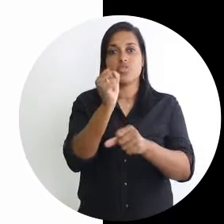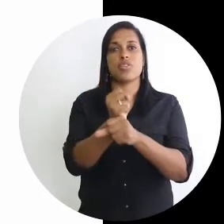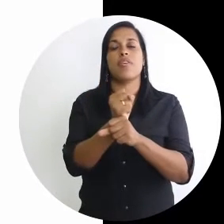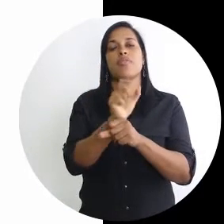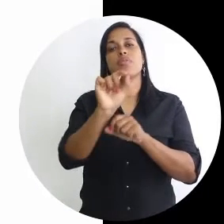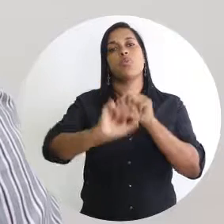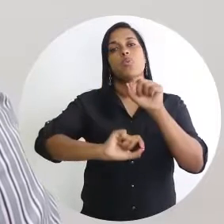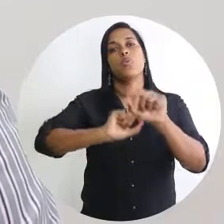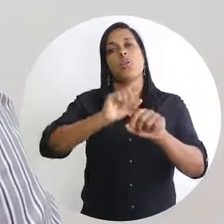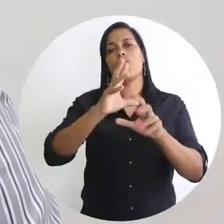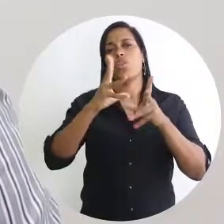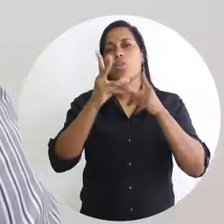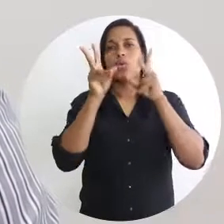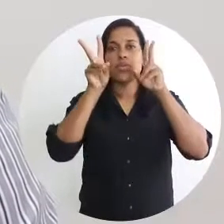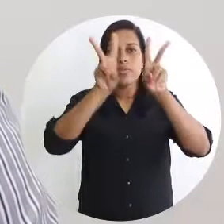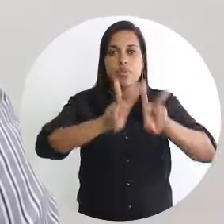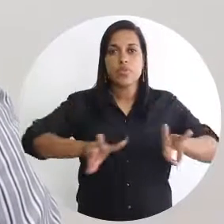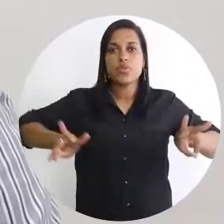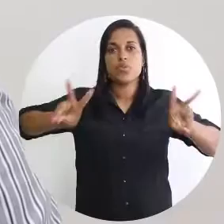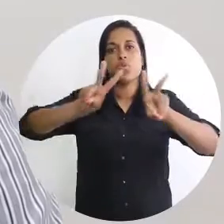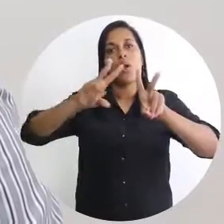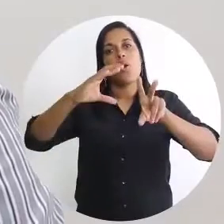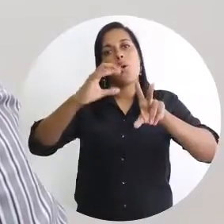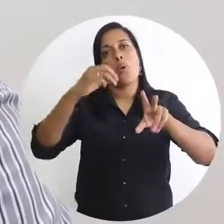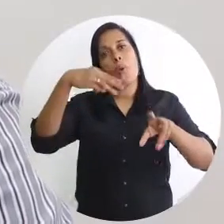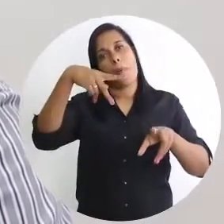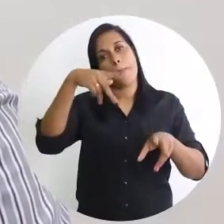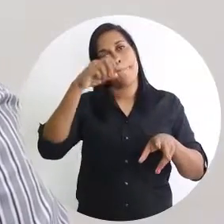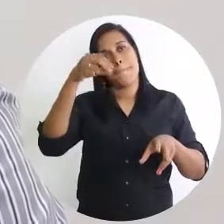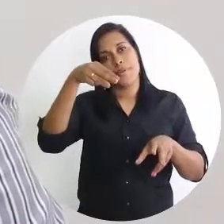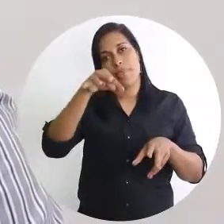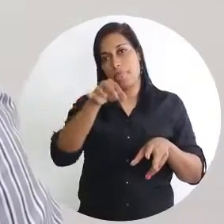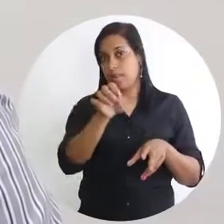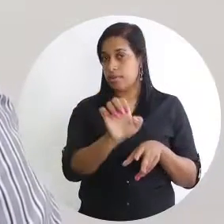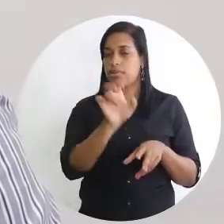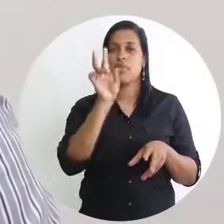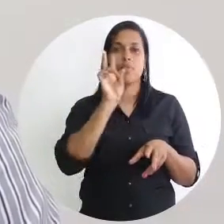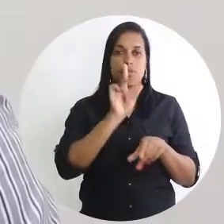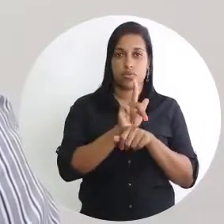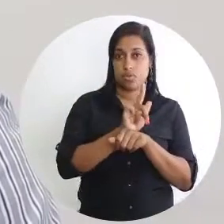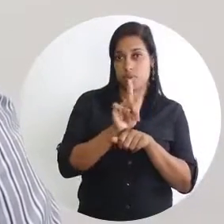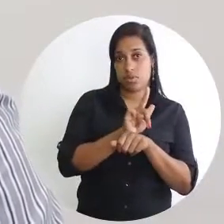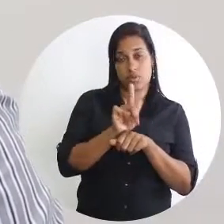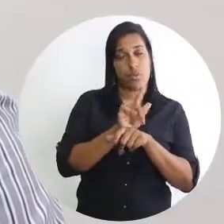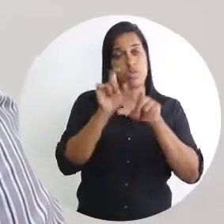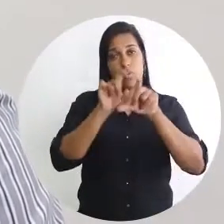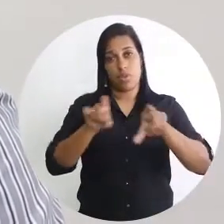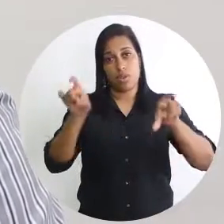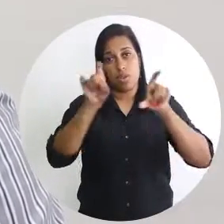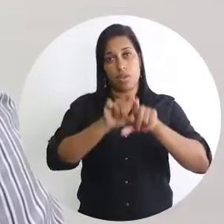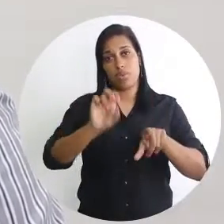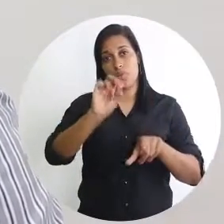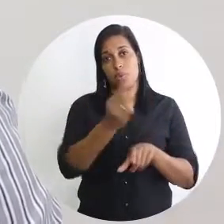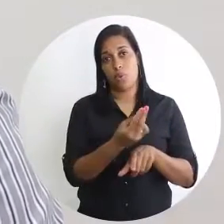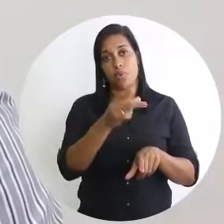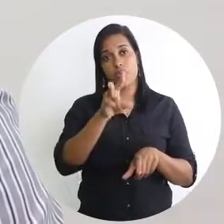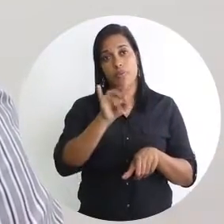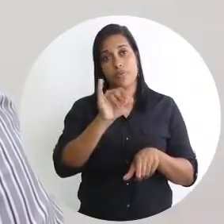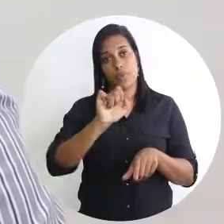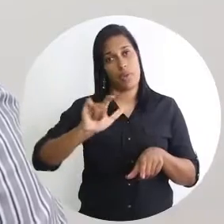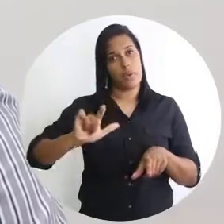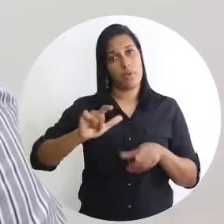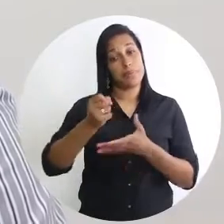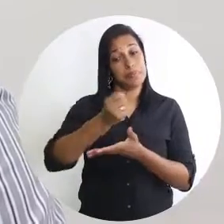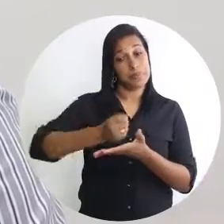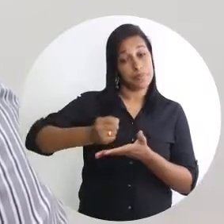componente visual ele vai estender da classe View, seja ele um widget ou um gerenciador layout, certo? Então, ela é a base